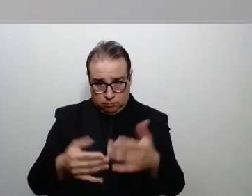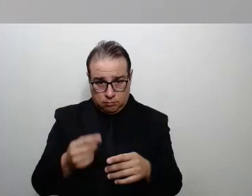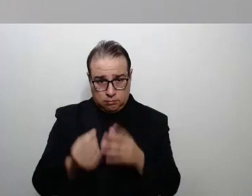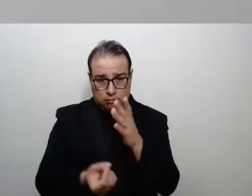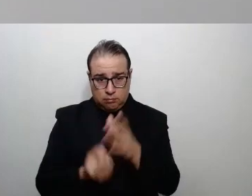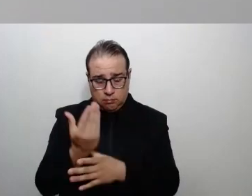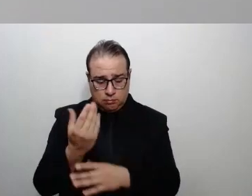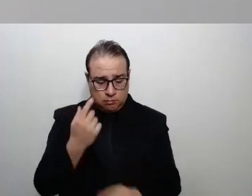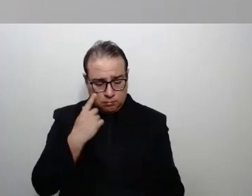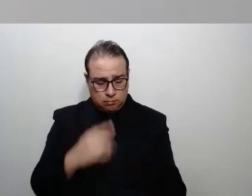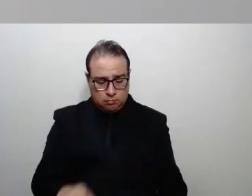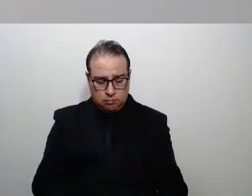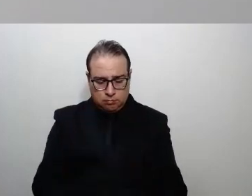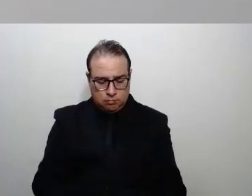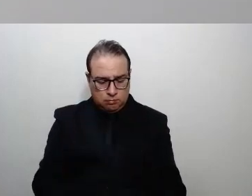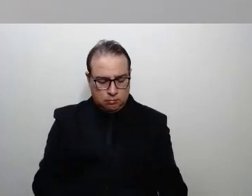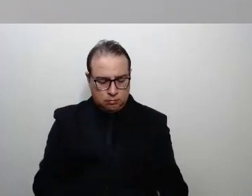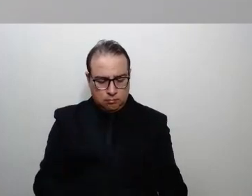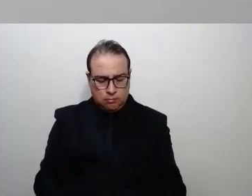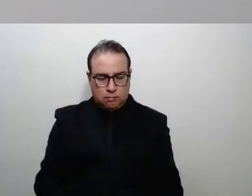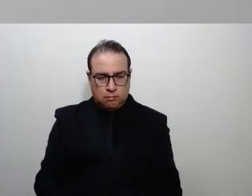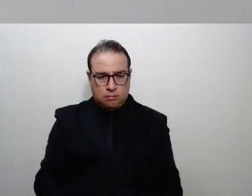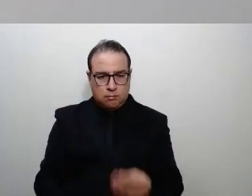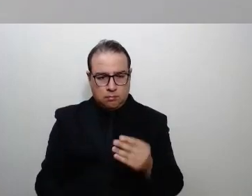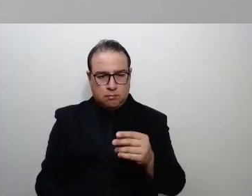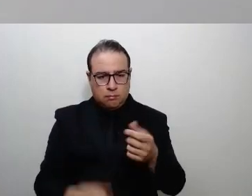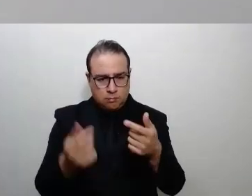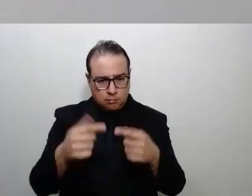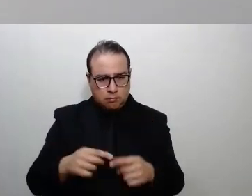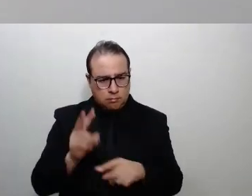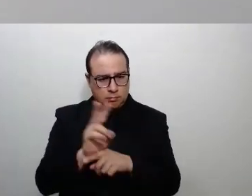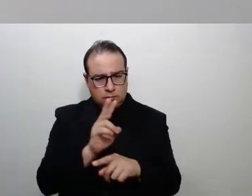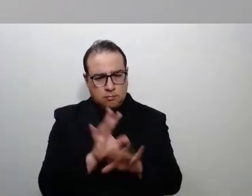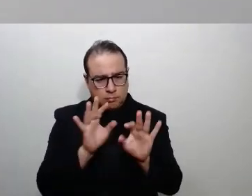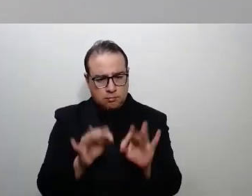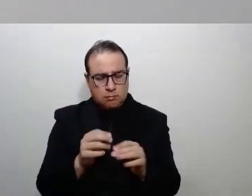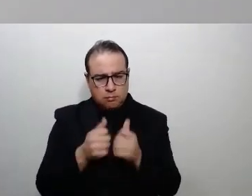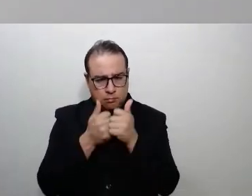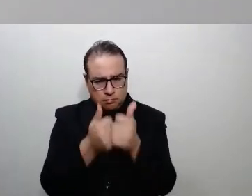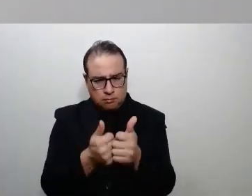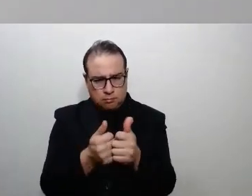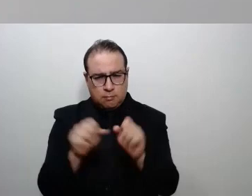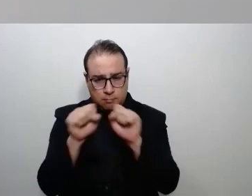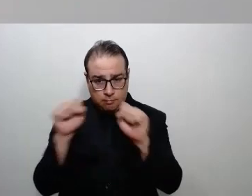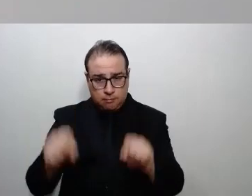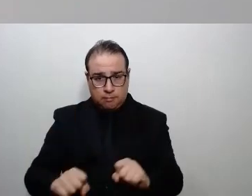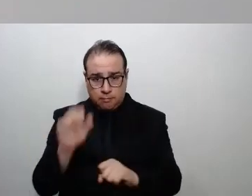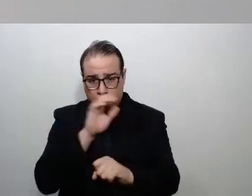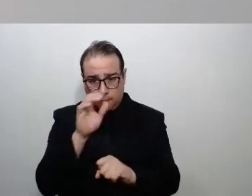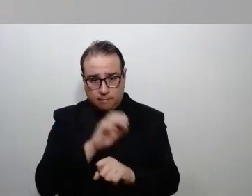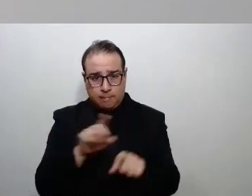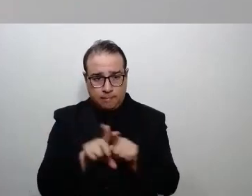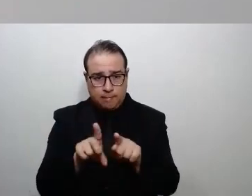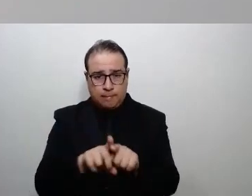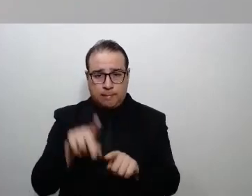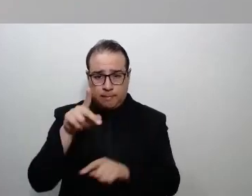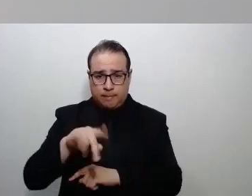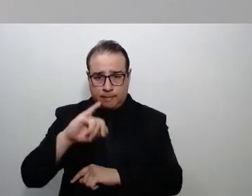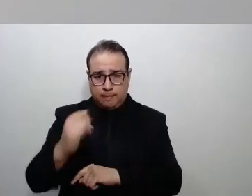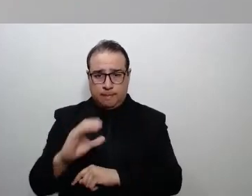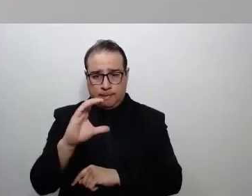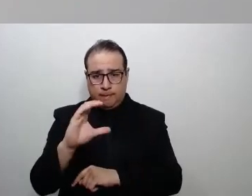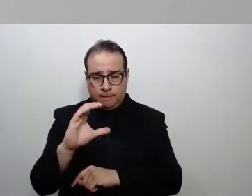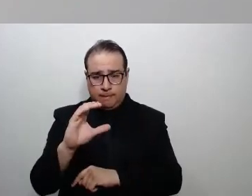um sistema de acompanhamento de monitoramento em tempo real pelo pjcor